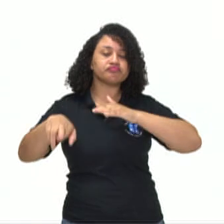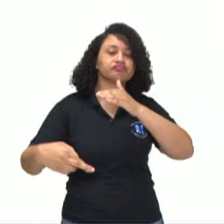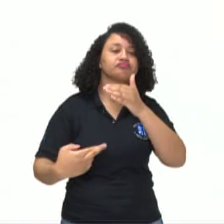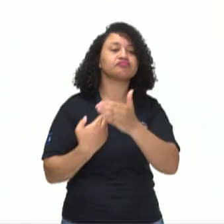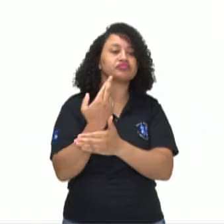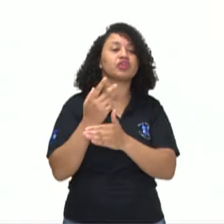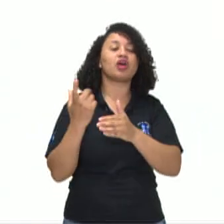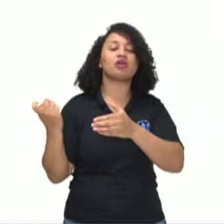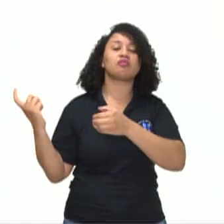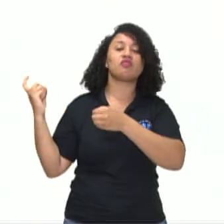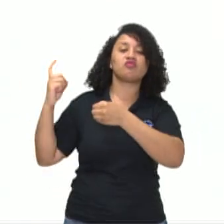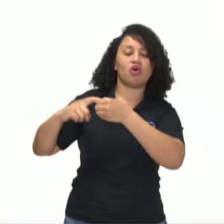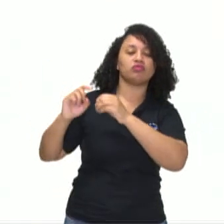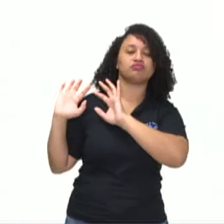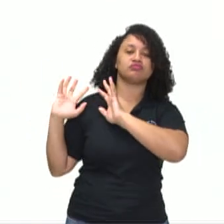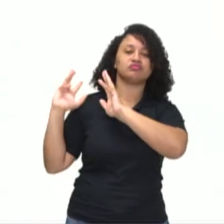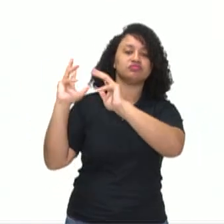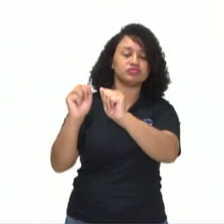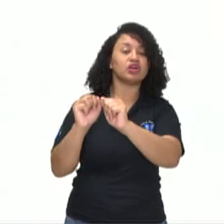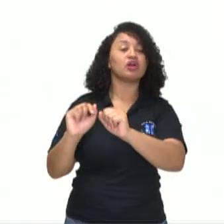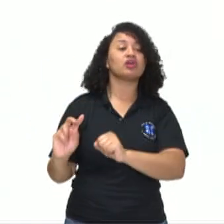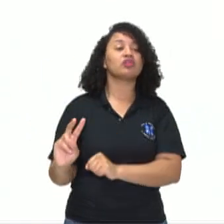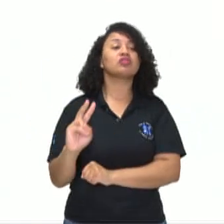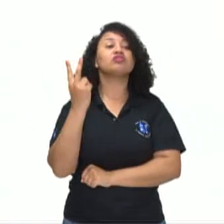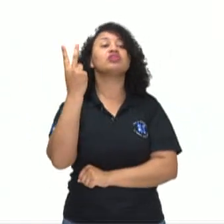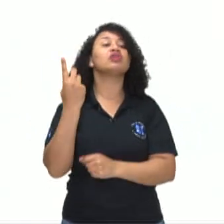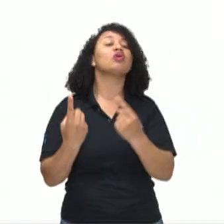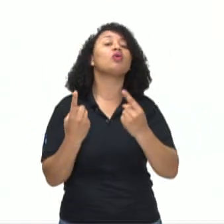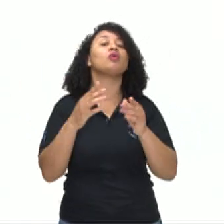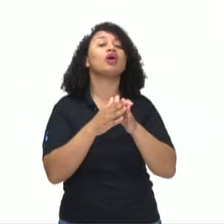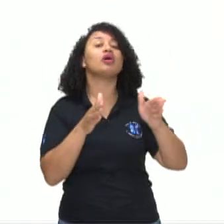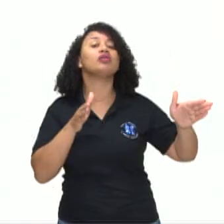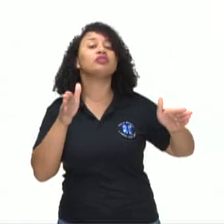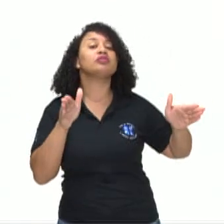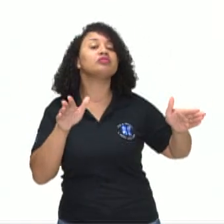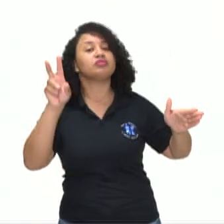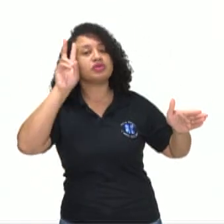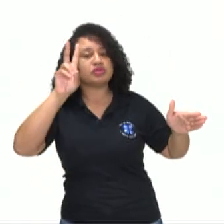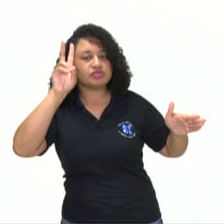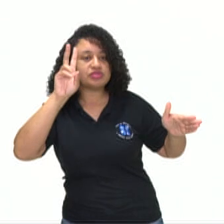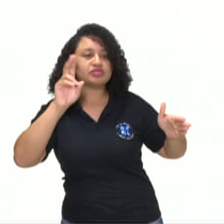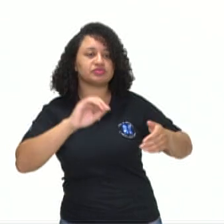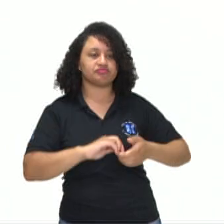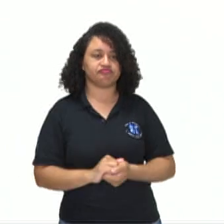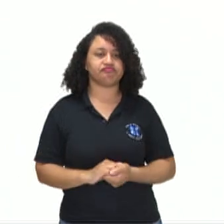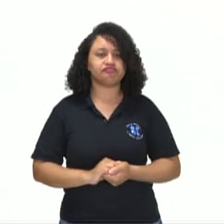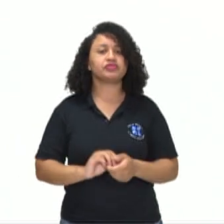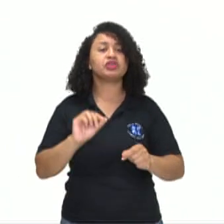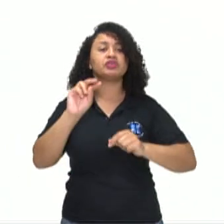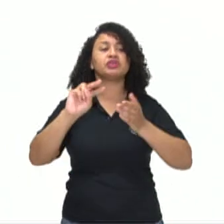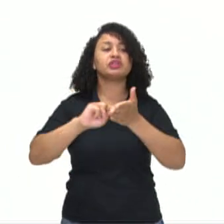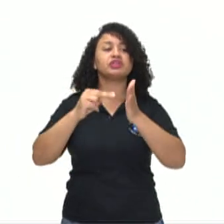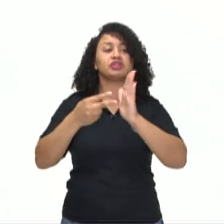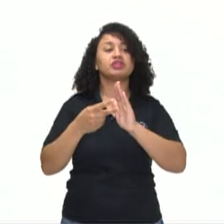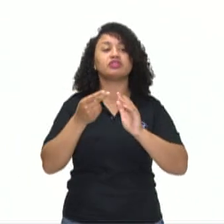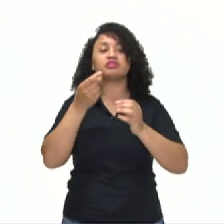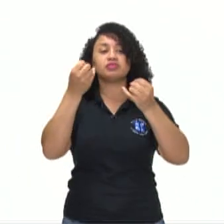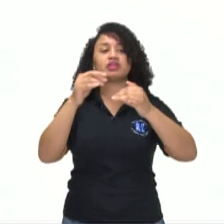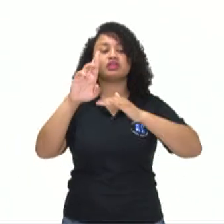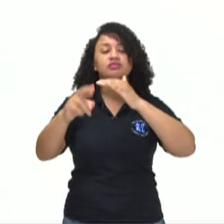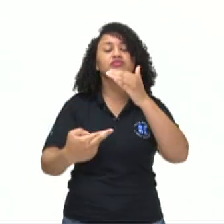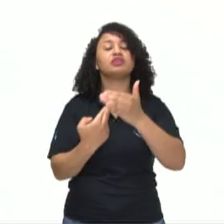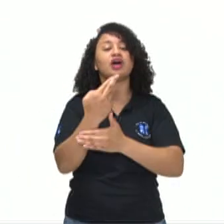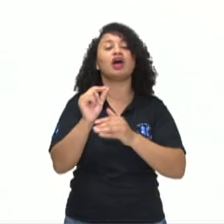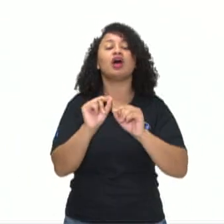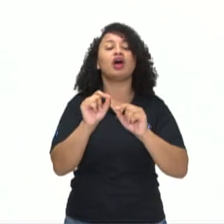é um retorno, uma valorização a qual período da história, né? O que significa dizer que o Renascimento,